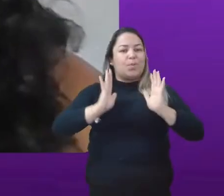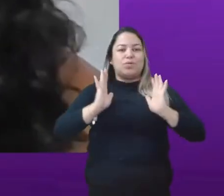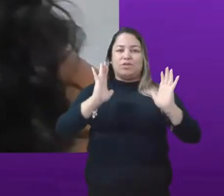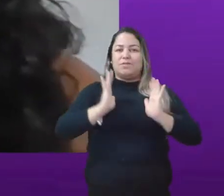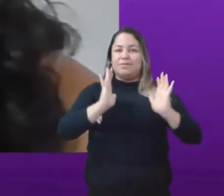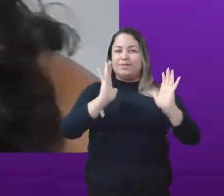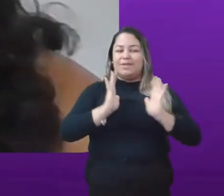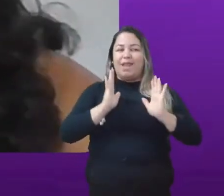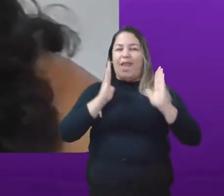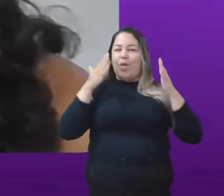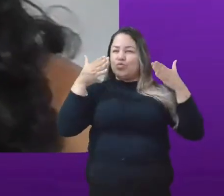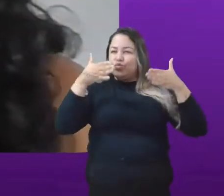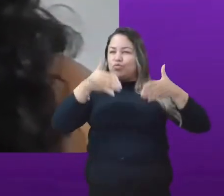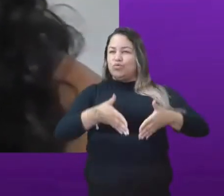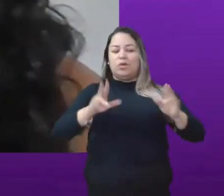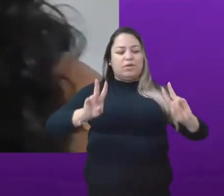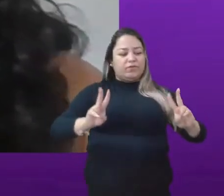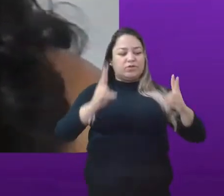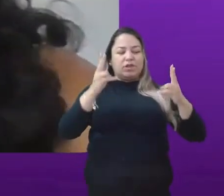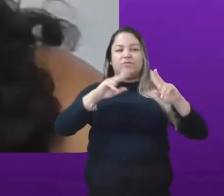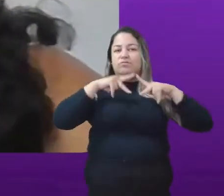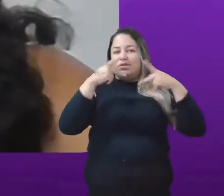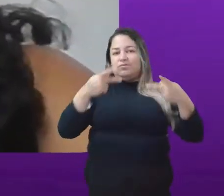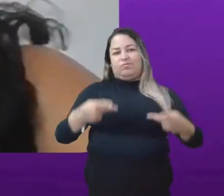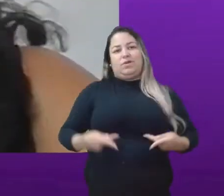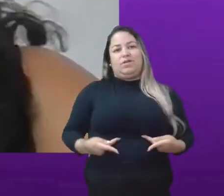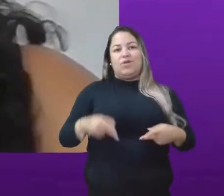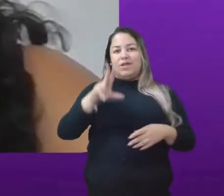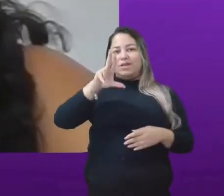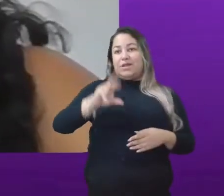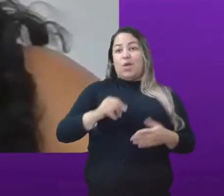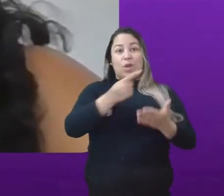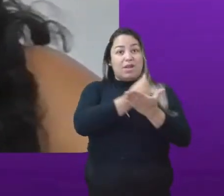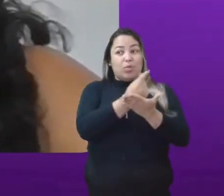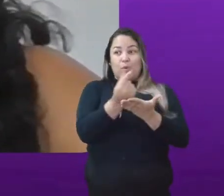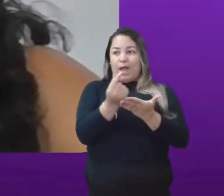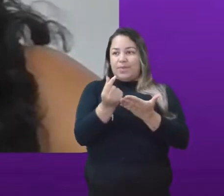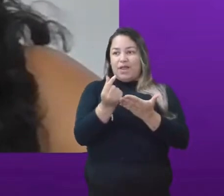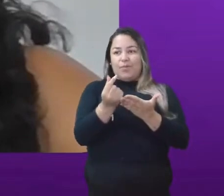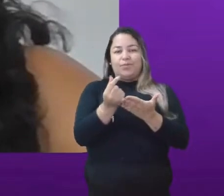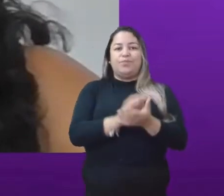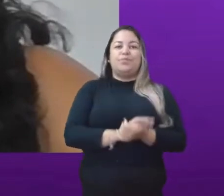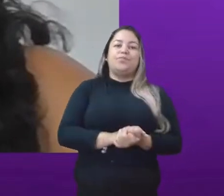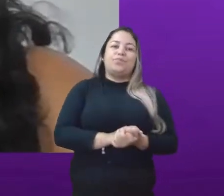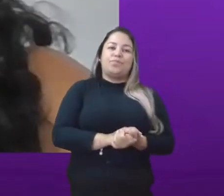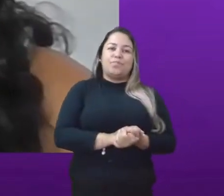é centrada na valorização do ser humano e não do capital, né?